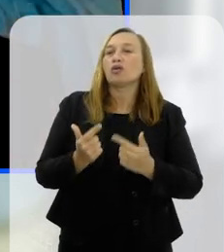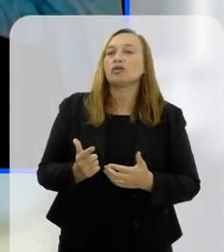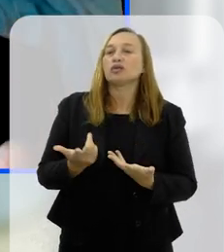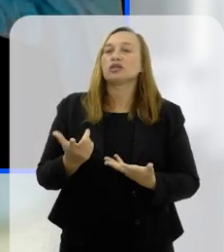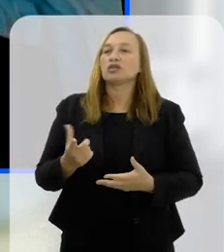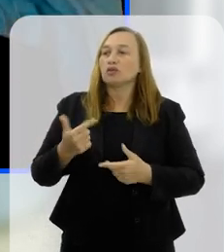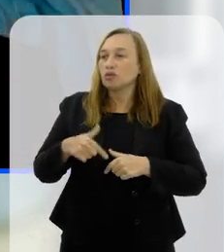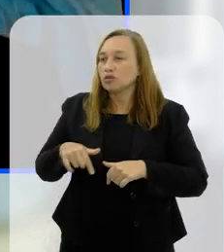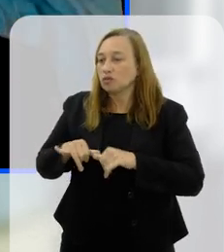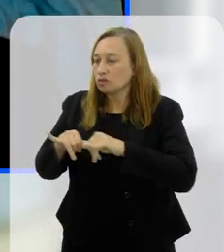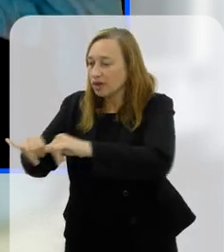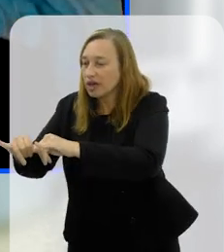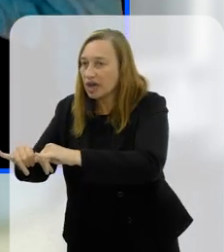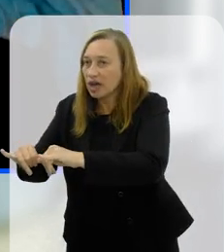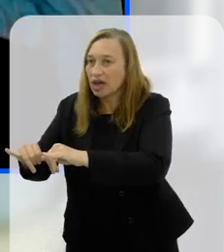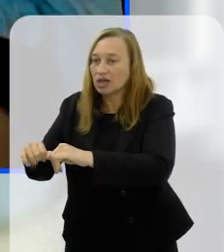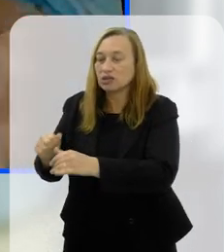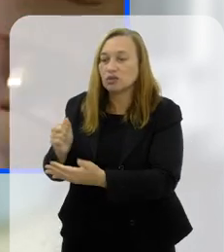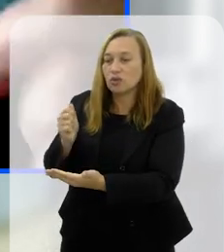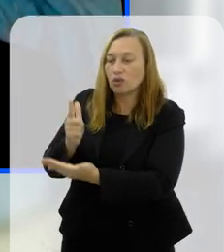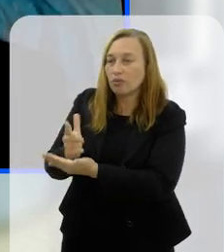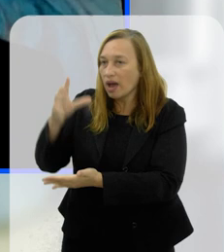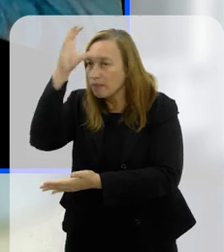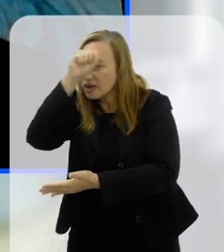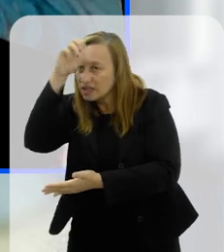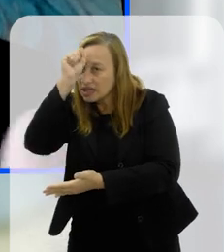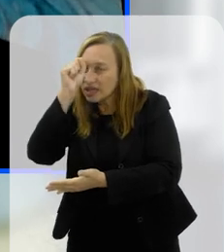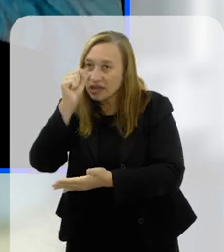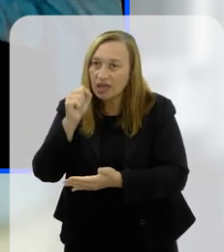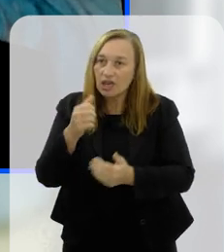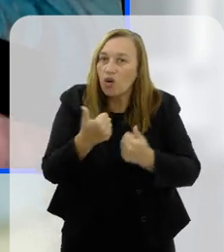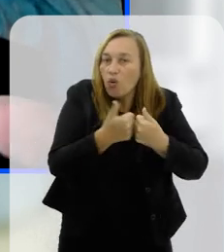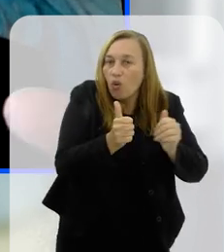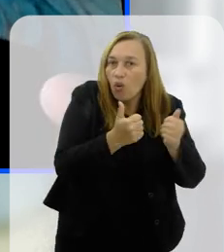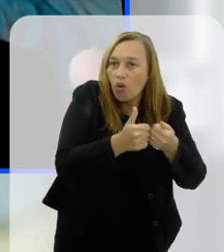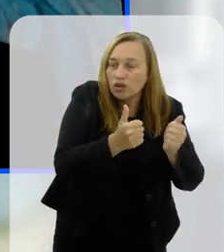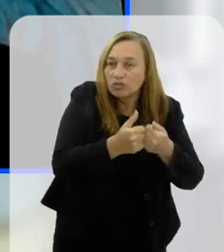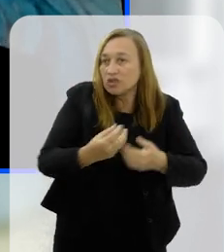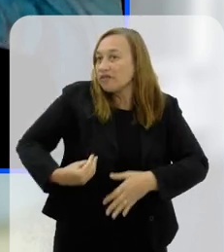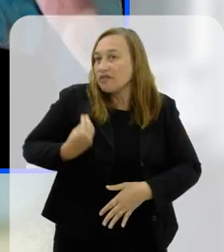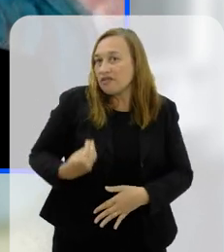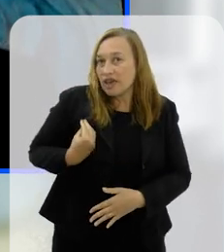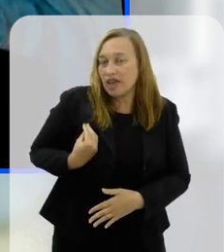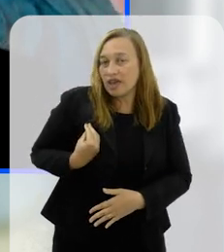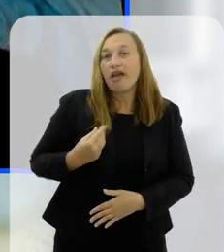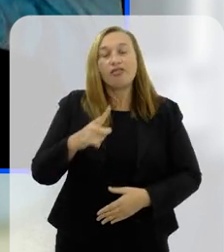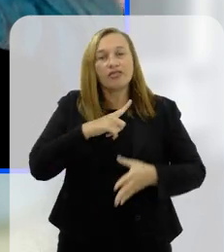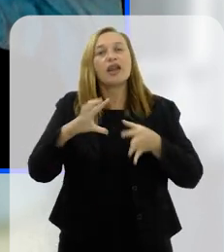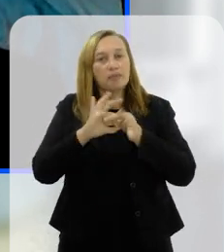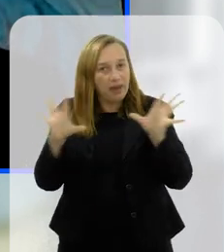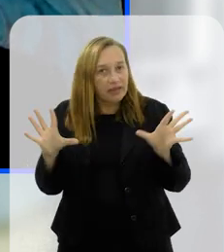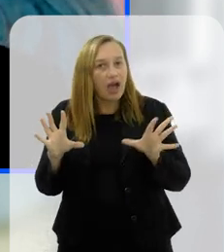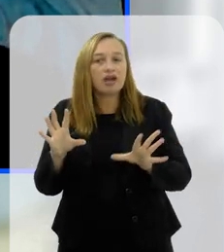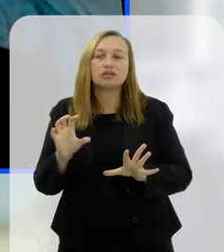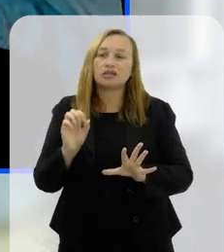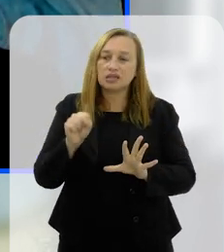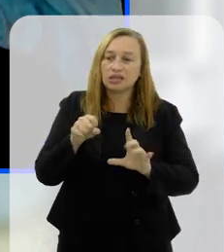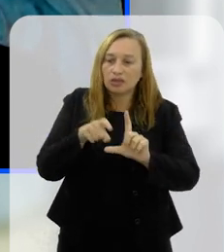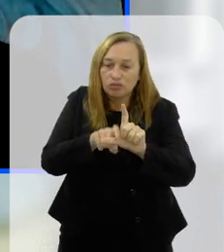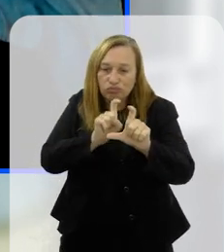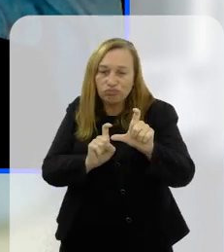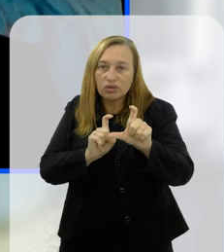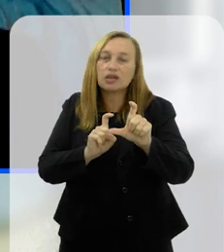levar ele ao supermercado ele fazer uma compra aprender a pegar um ônibus ou seja aprender a viver ter autonomia né ter